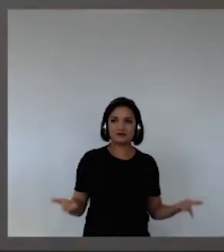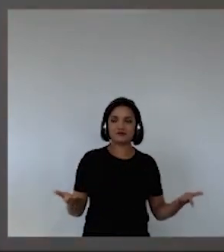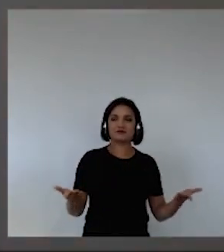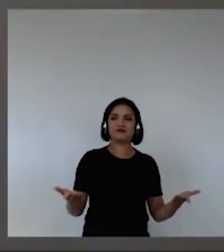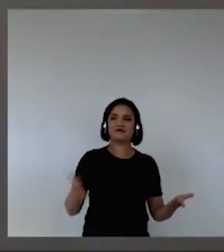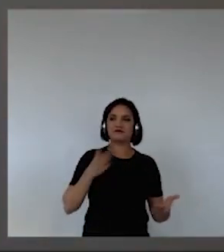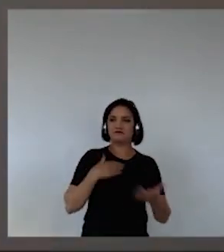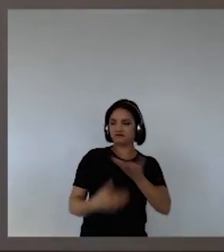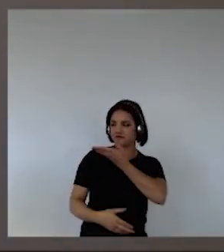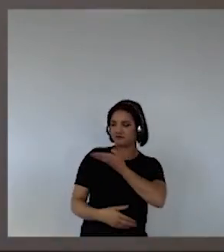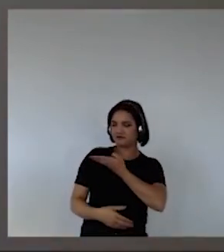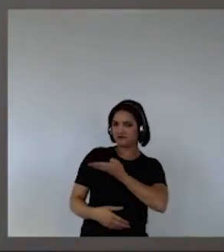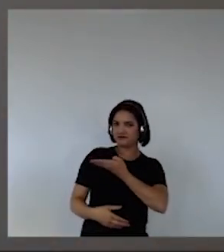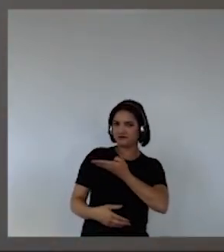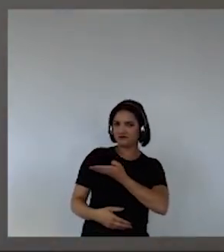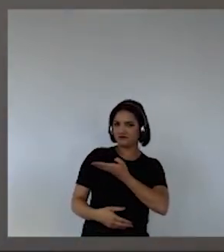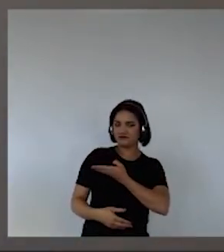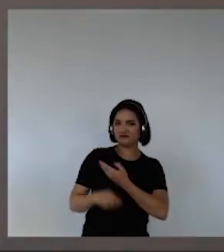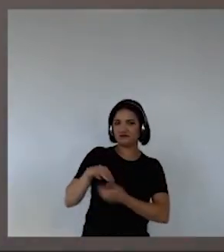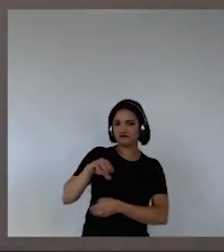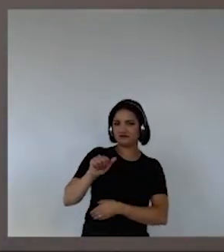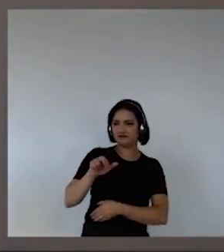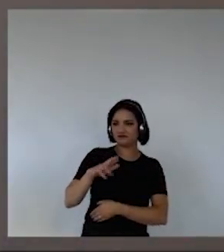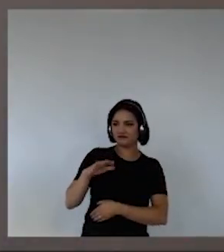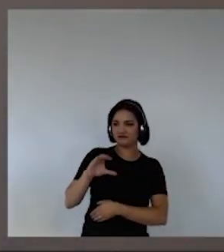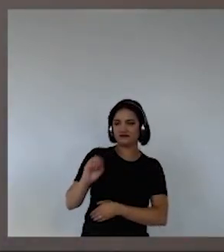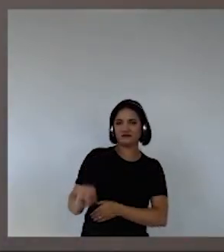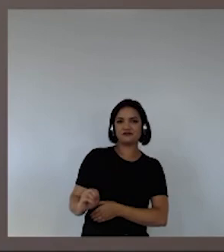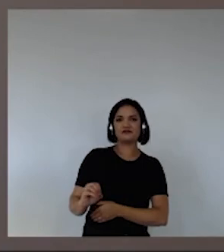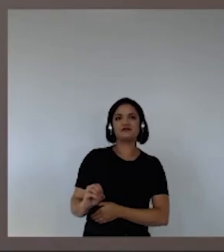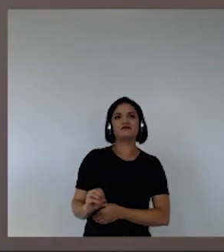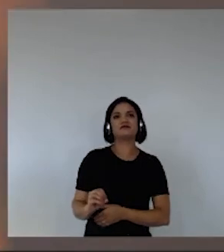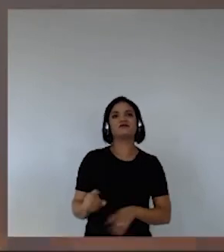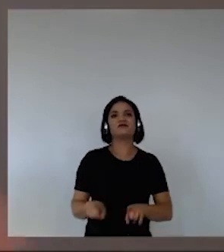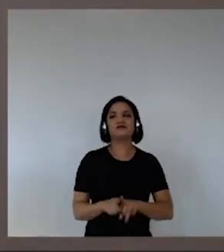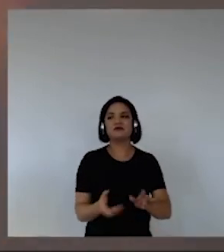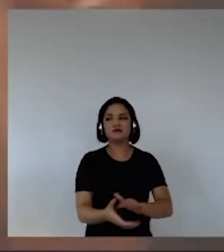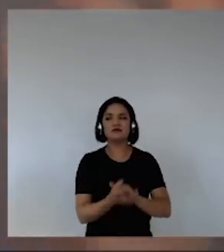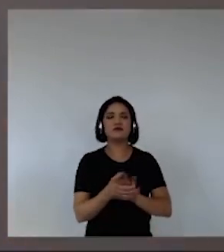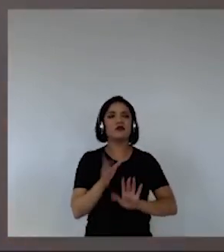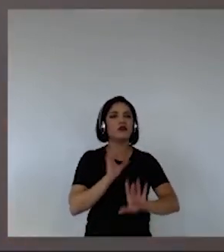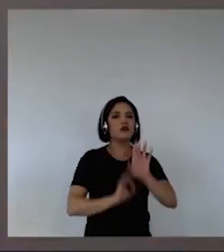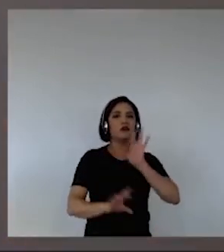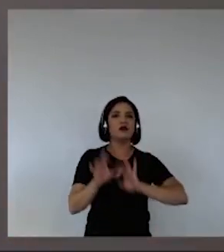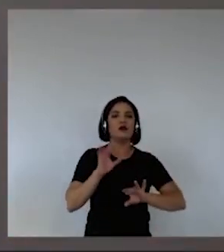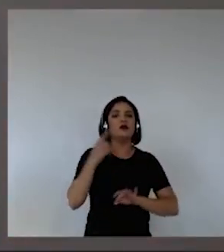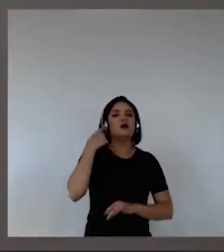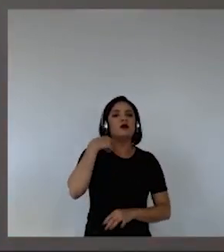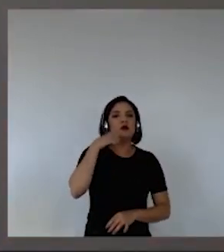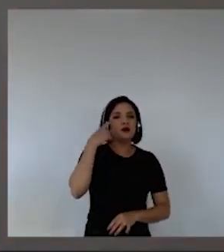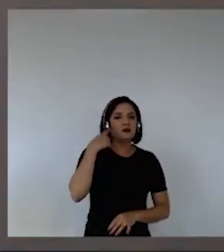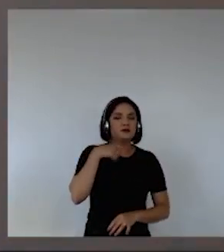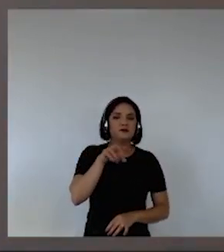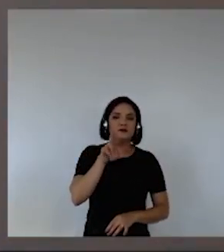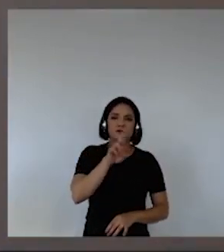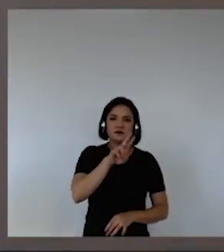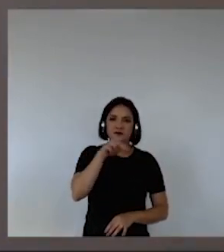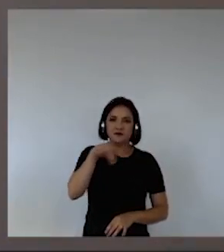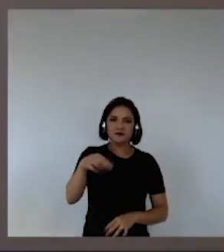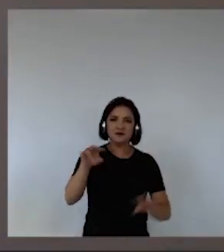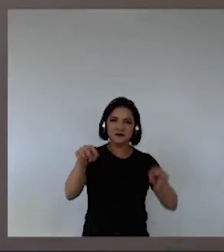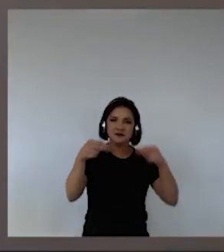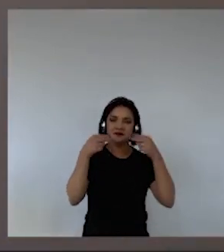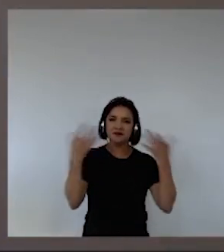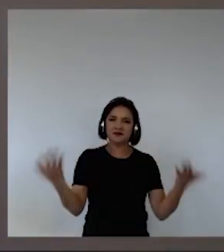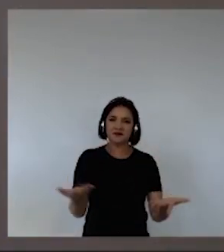de Comissão Nacional, doutor e professor Márcio Guimarães, e cumprimentar especialmente os advogados do Rio Grande do Norte que estão nos